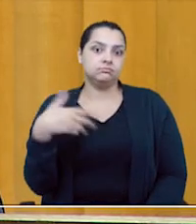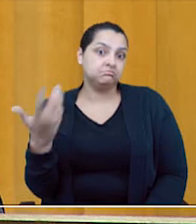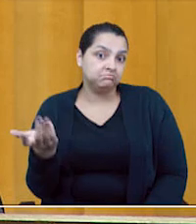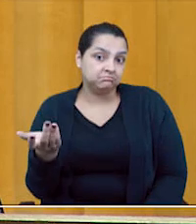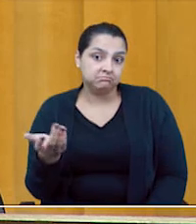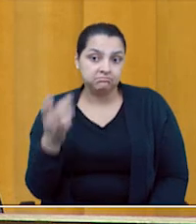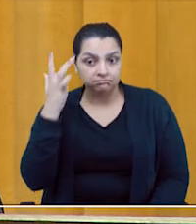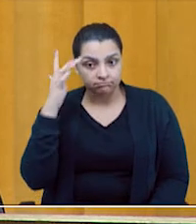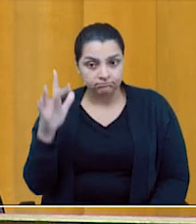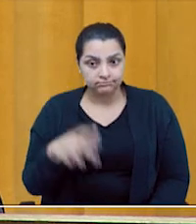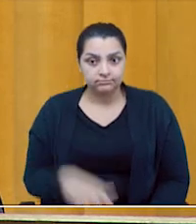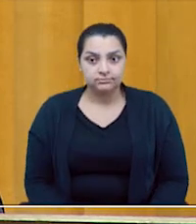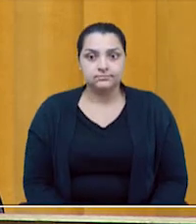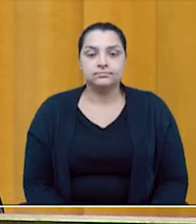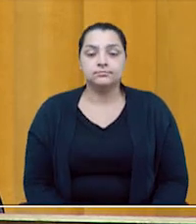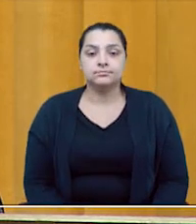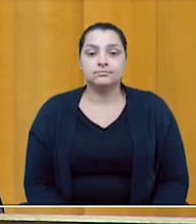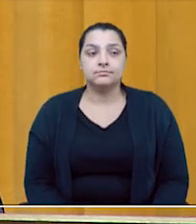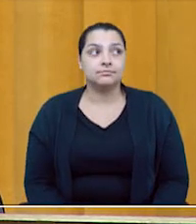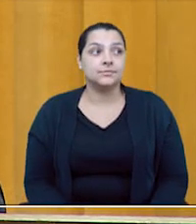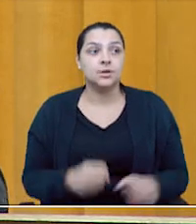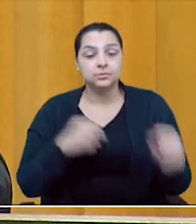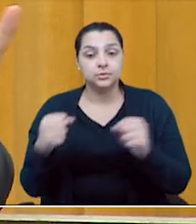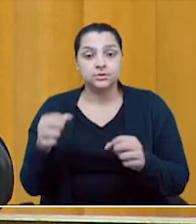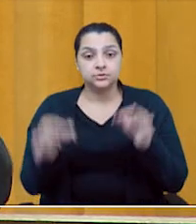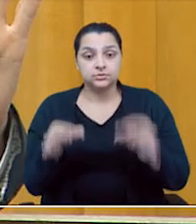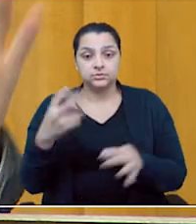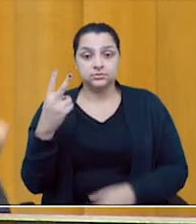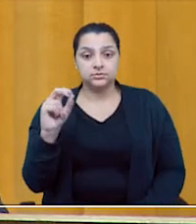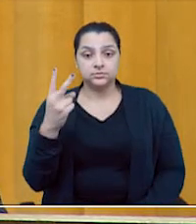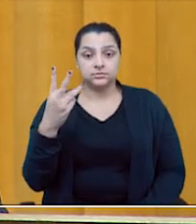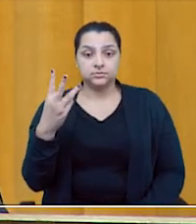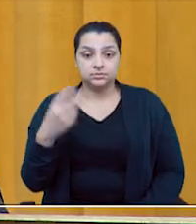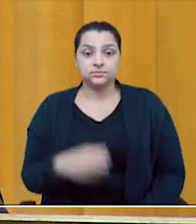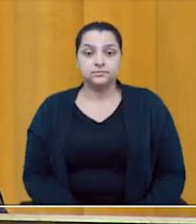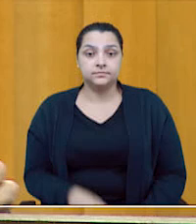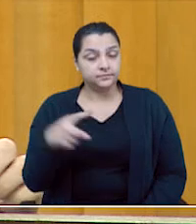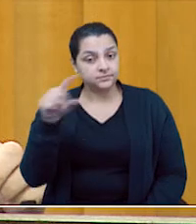Os dados do Censo do Poder Judiciário 2023. Está lá, para quem quiser ver.